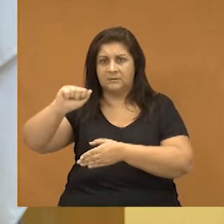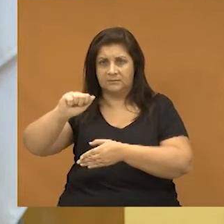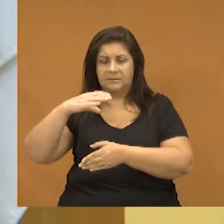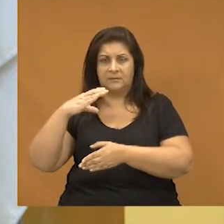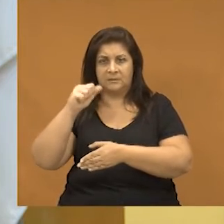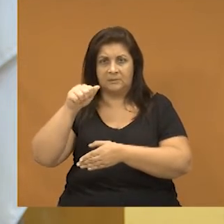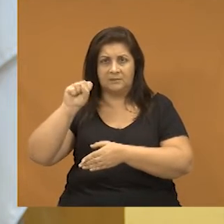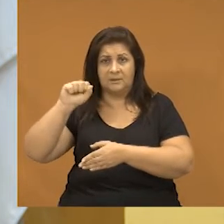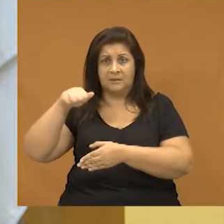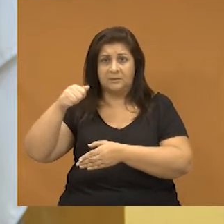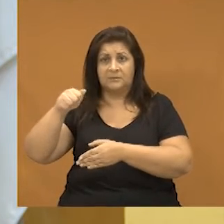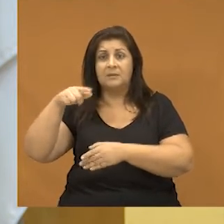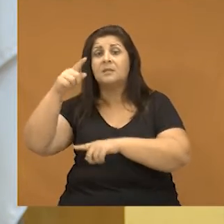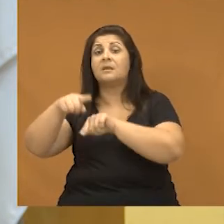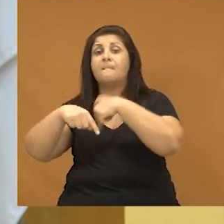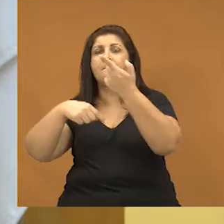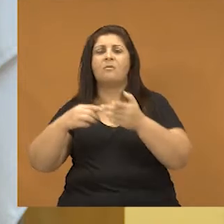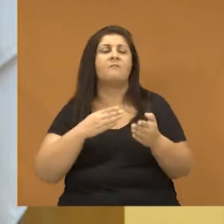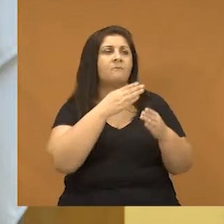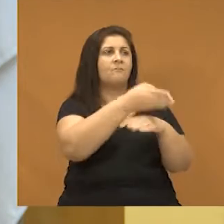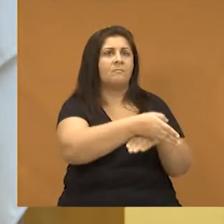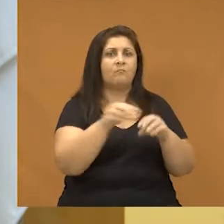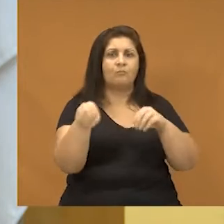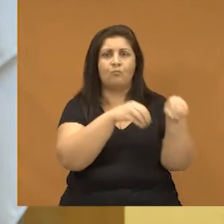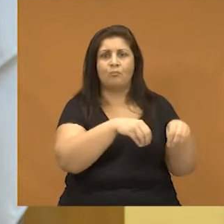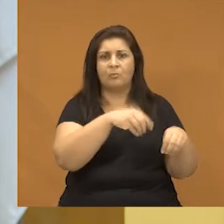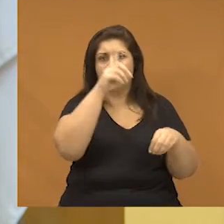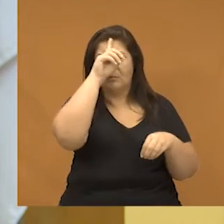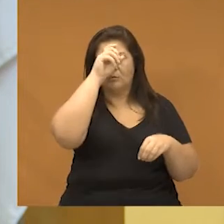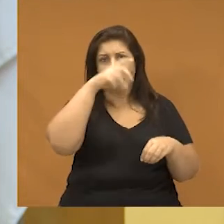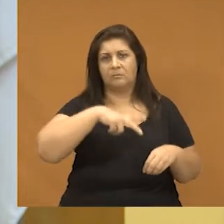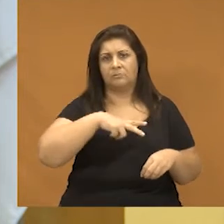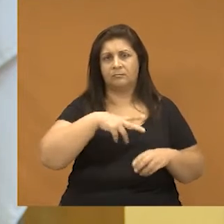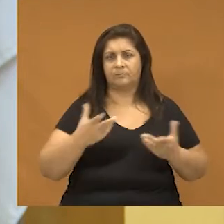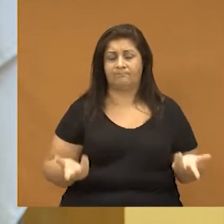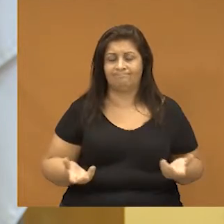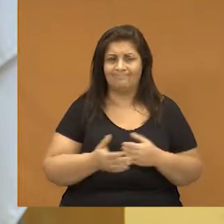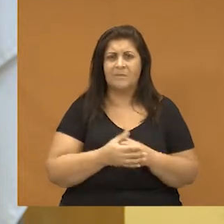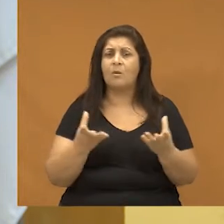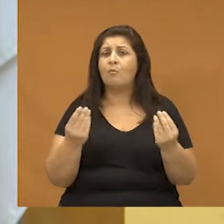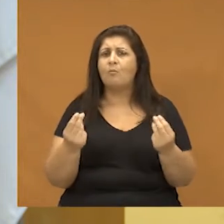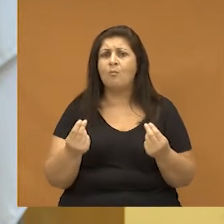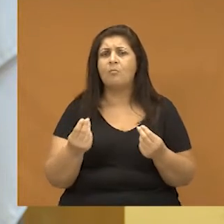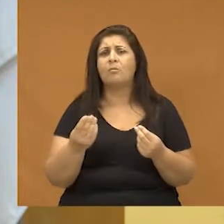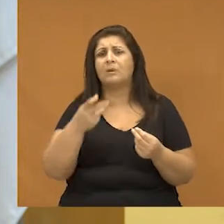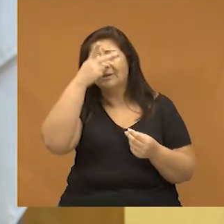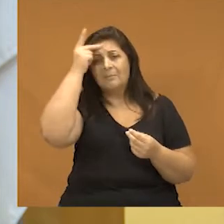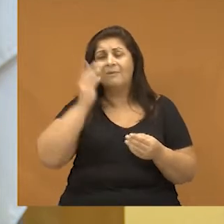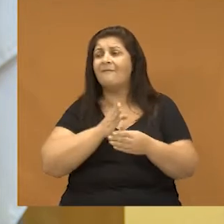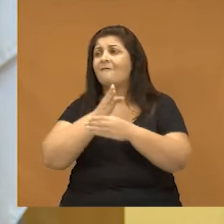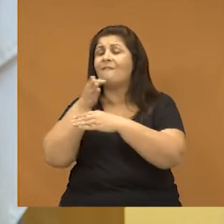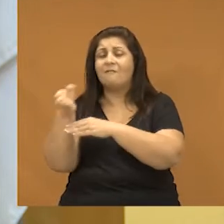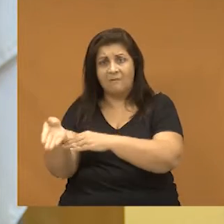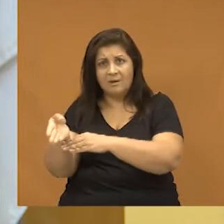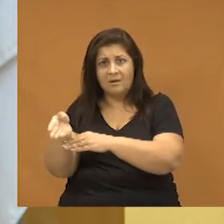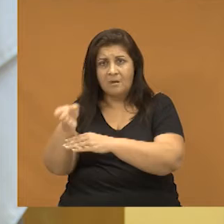transferido a um hospital particular. Um grande número de pessoas que são levadas para hospitais públicos possuem plano